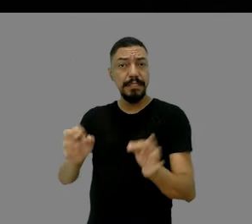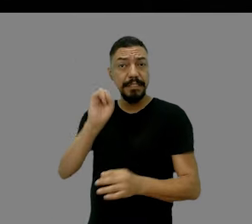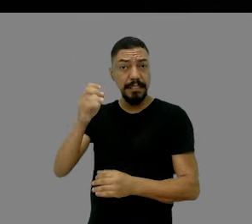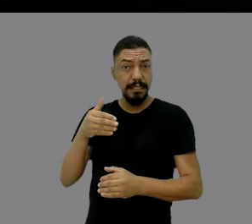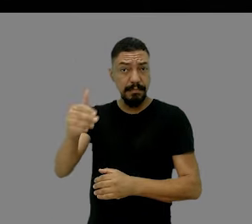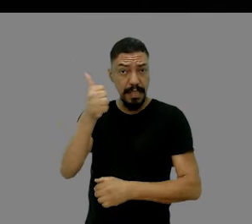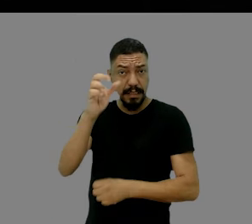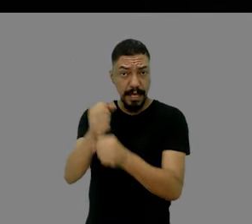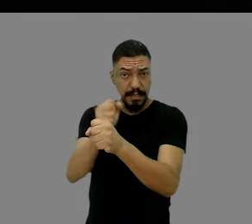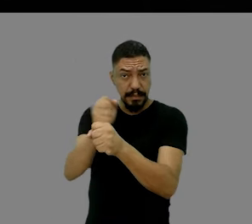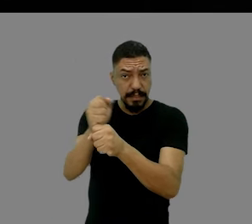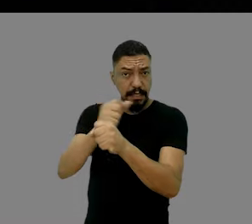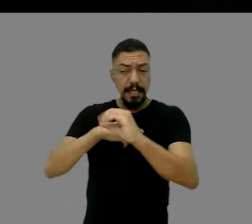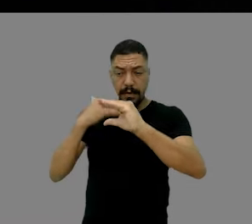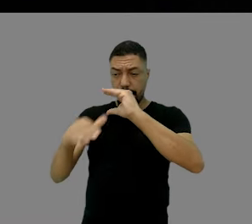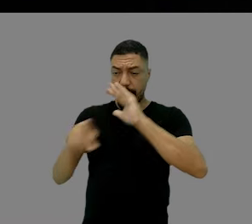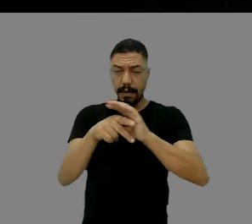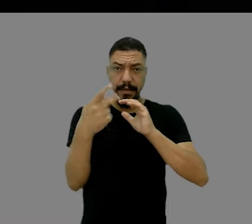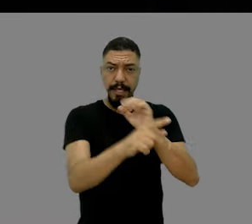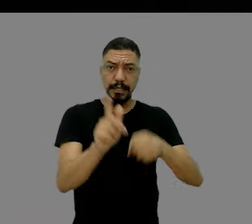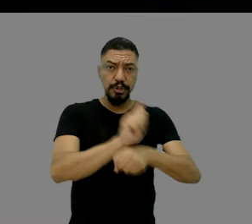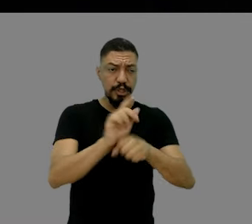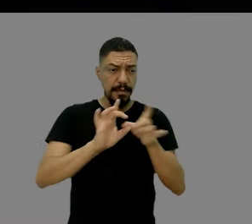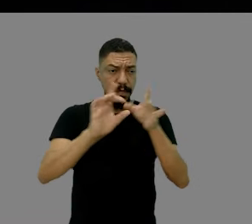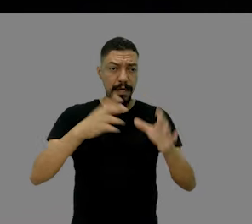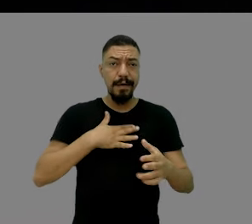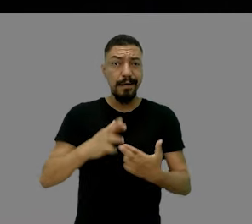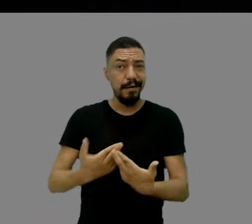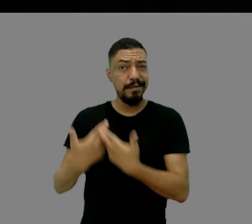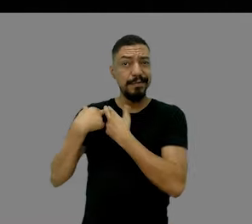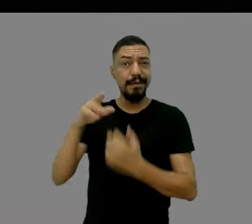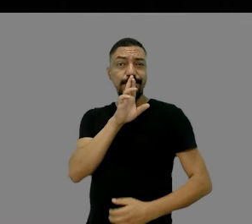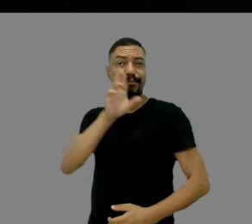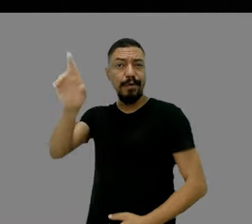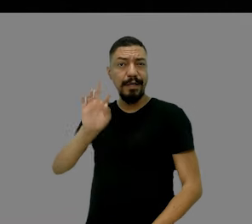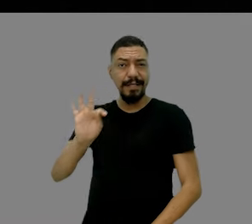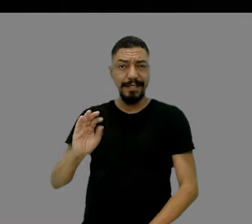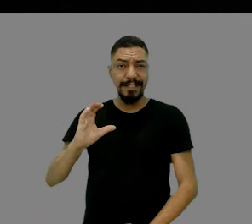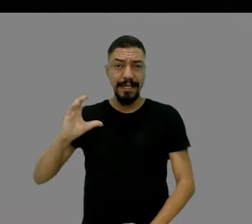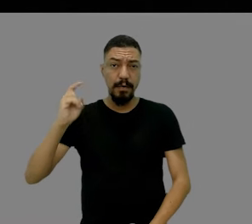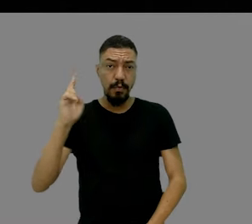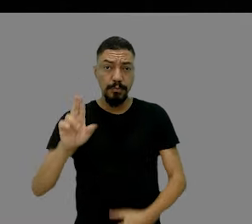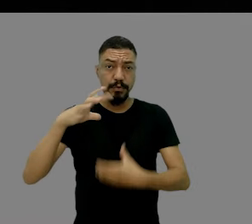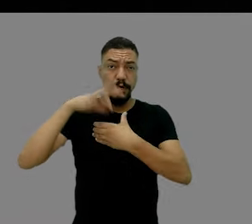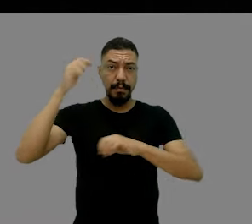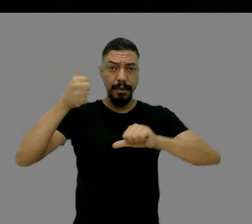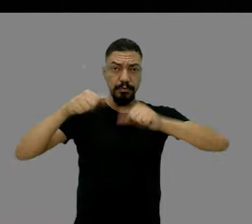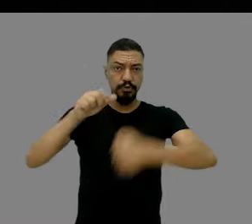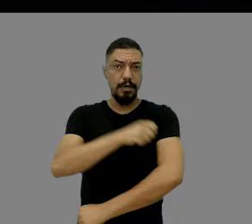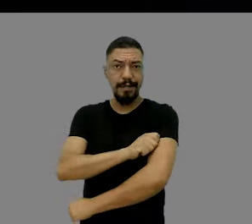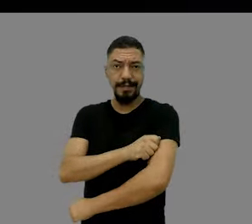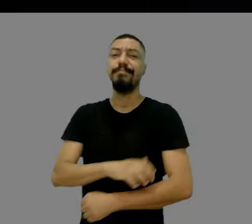recolhimento, mesmo com esse e-mail de autorização. Exatamente. Claro que isso, assim, num eventual, vou chamar